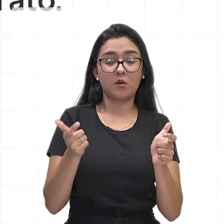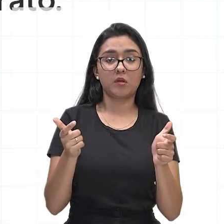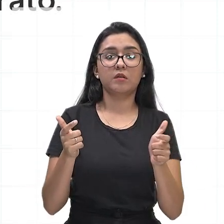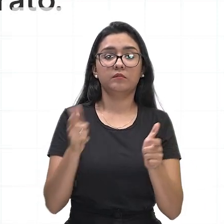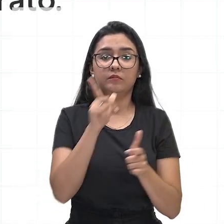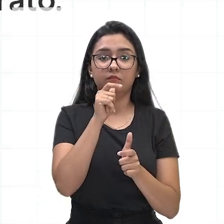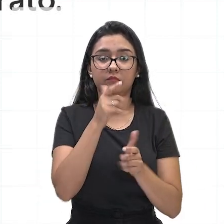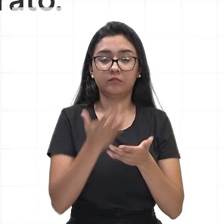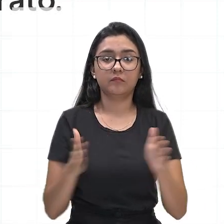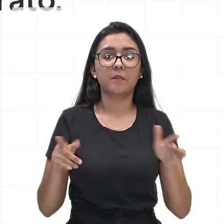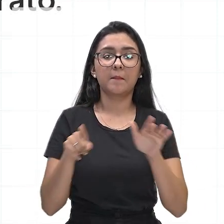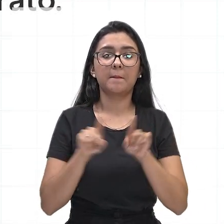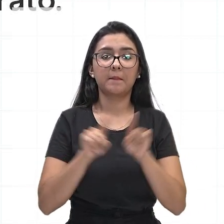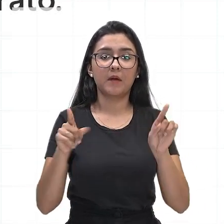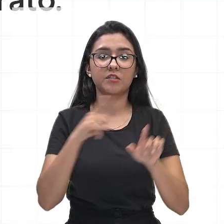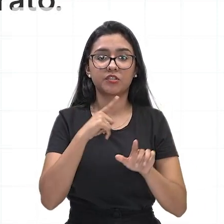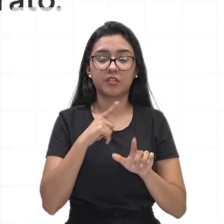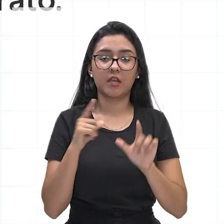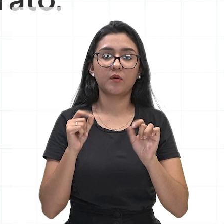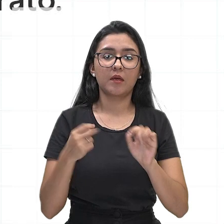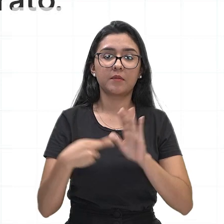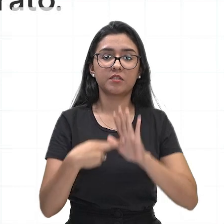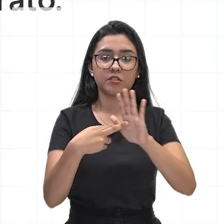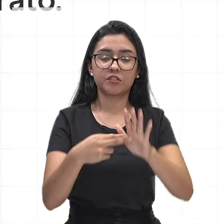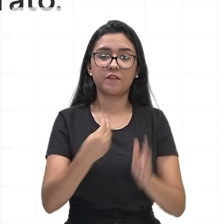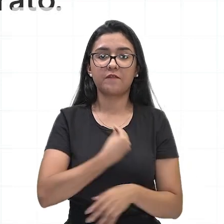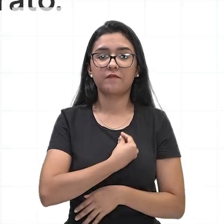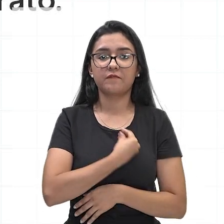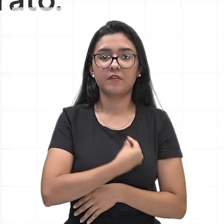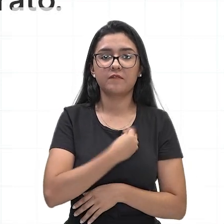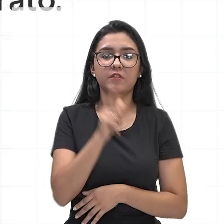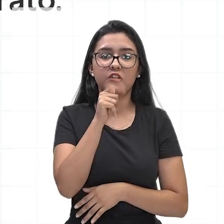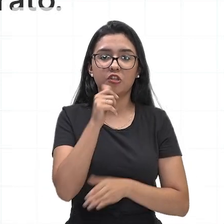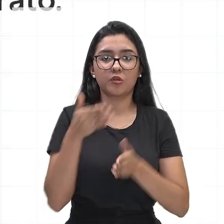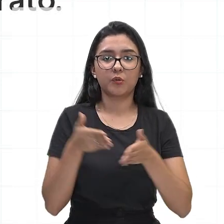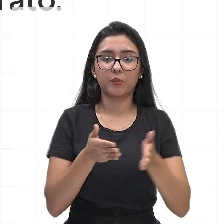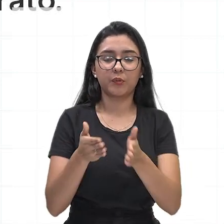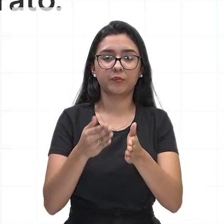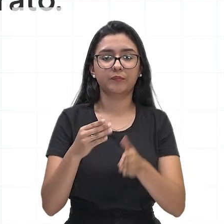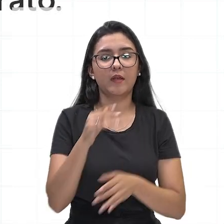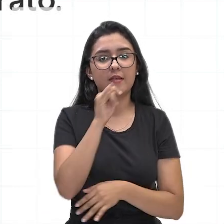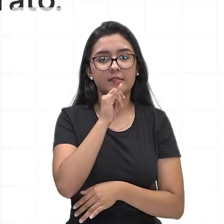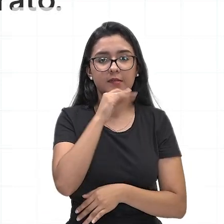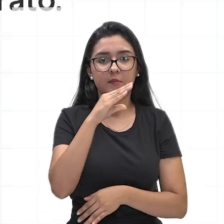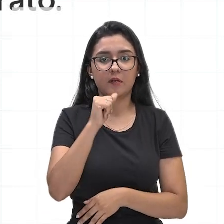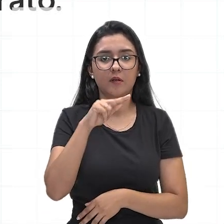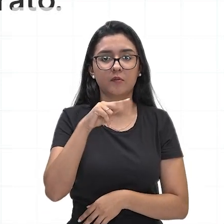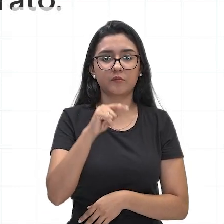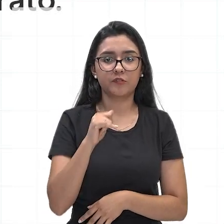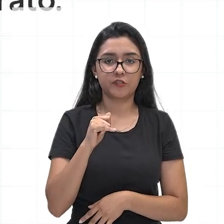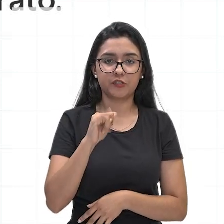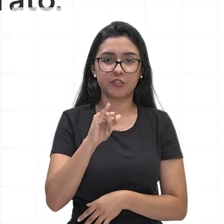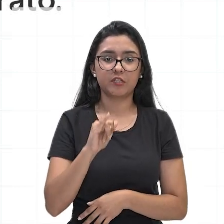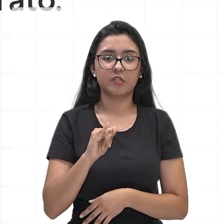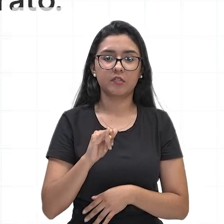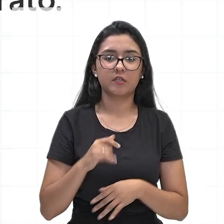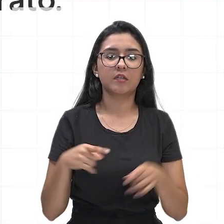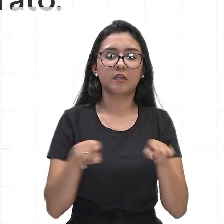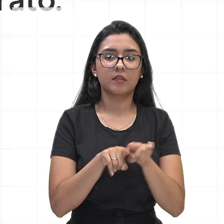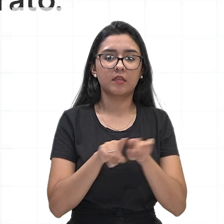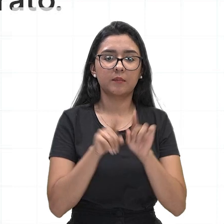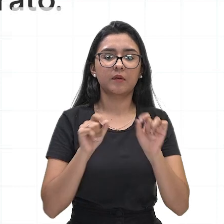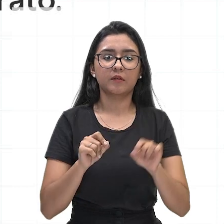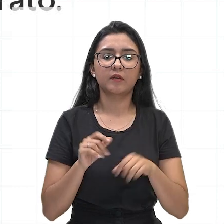marinhos, mas possuem representantes de água doce, né, como é o nosso caso aí do cauchi. São sésseis, ou seja,